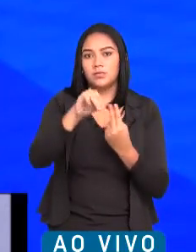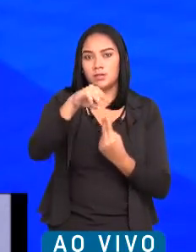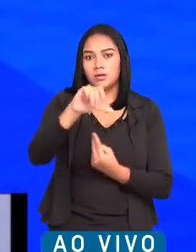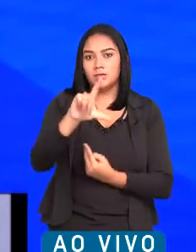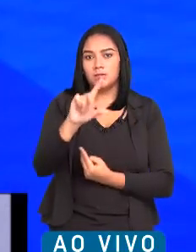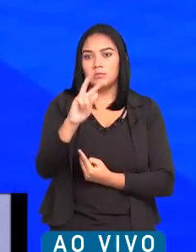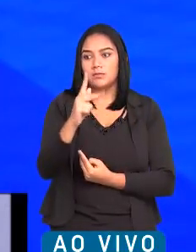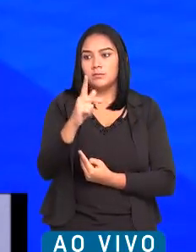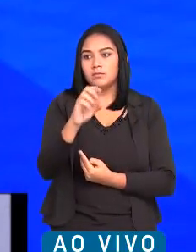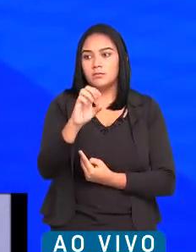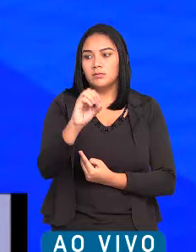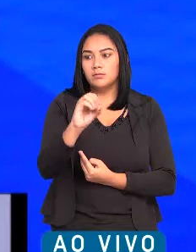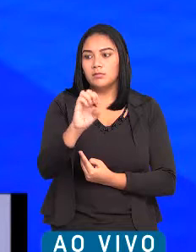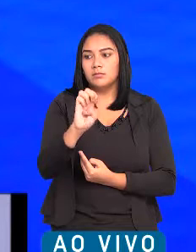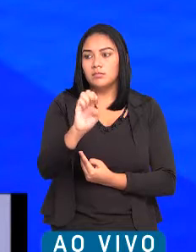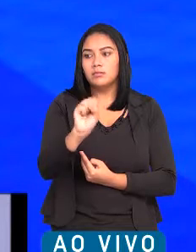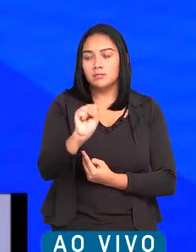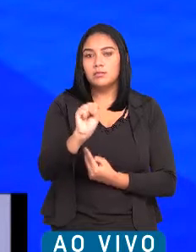dissesse o seguinte: